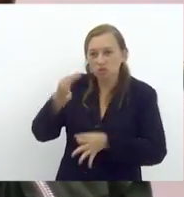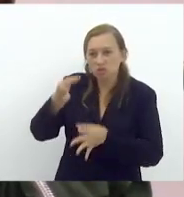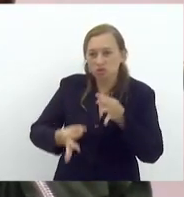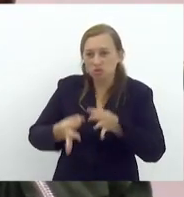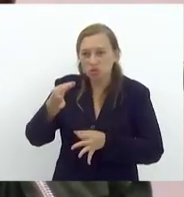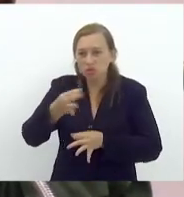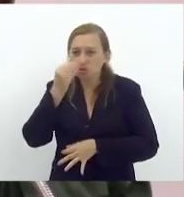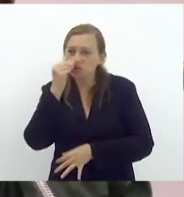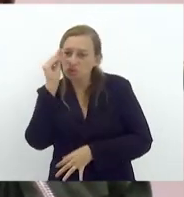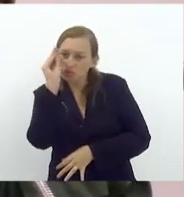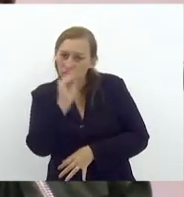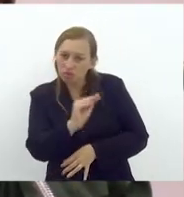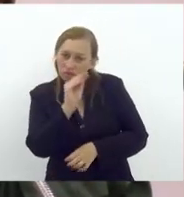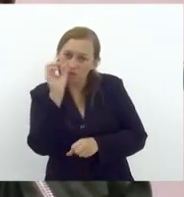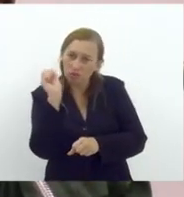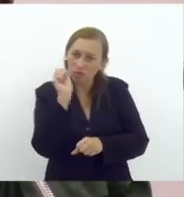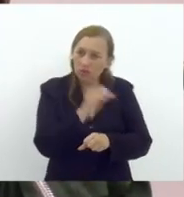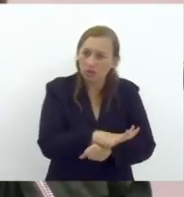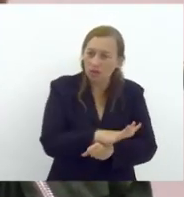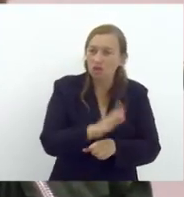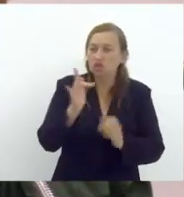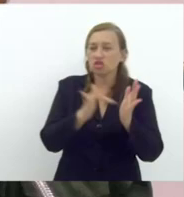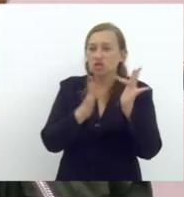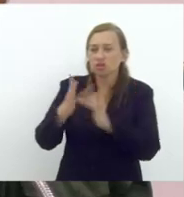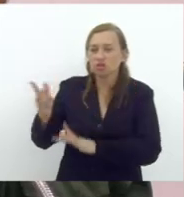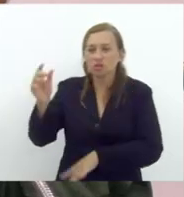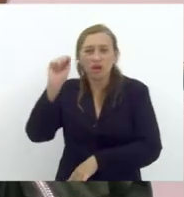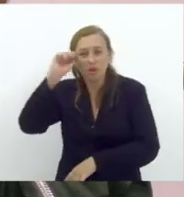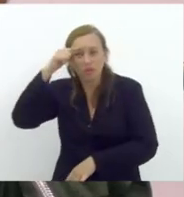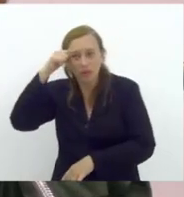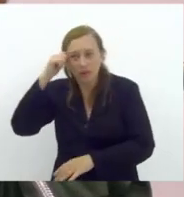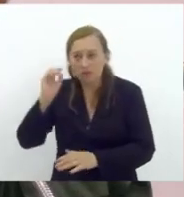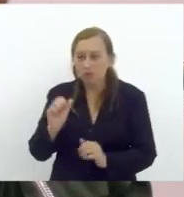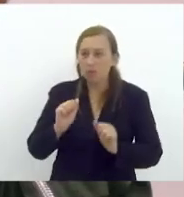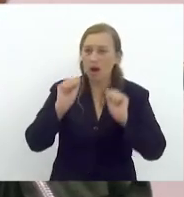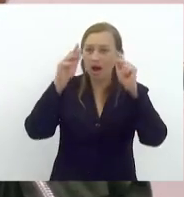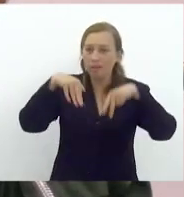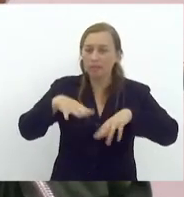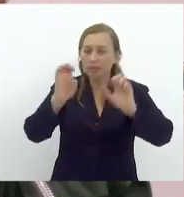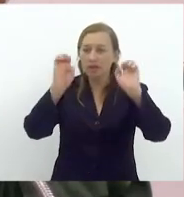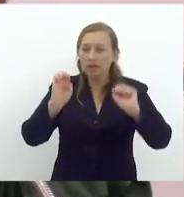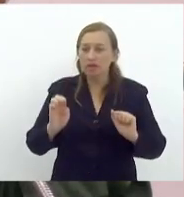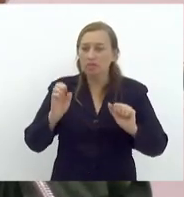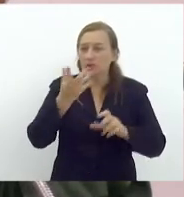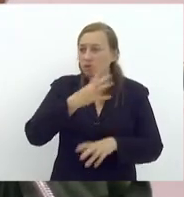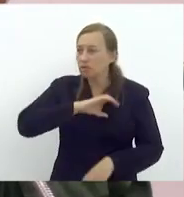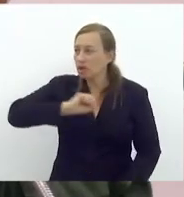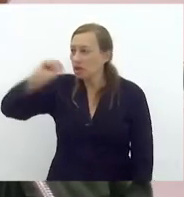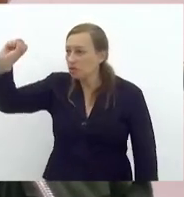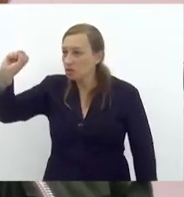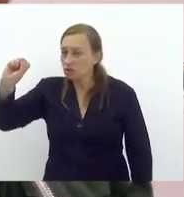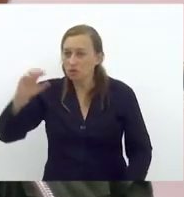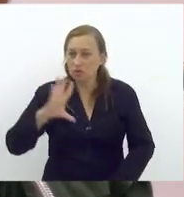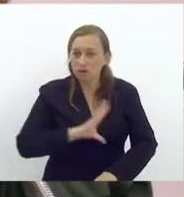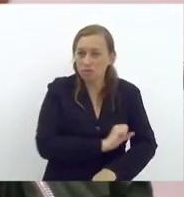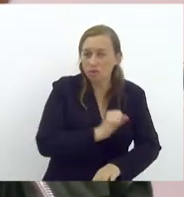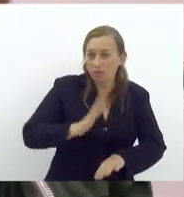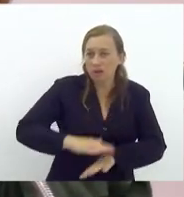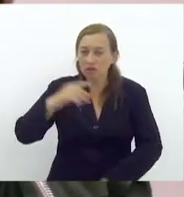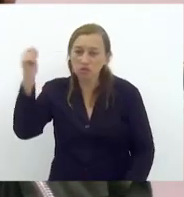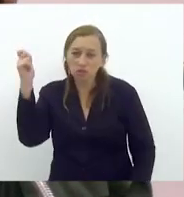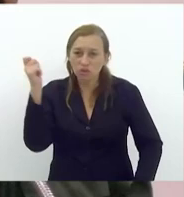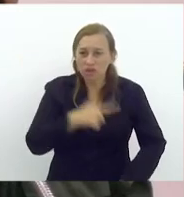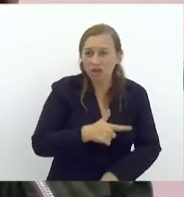desobediência Jesus é preto do Amém e do Axé o que importa é o amor muito mais do que a fé